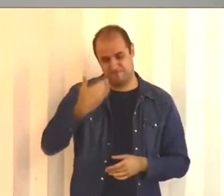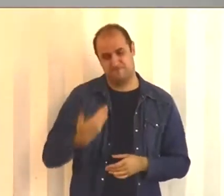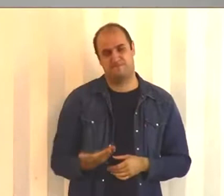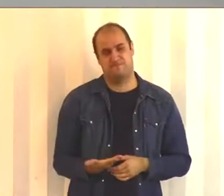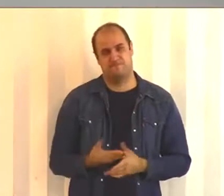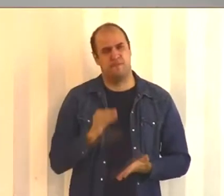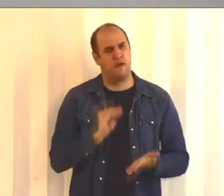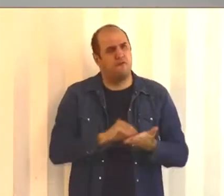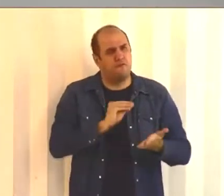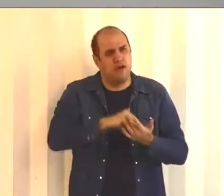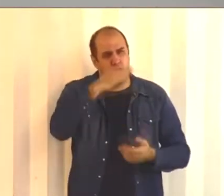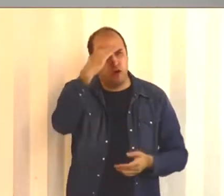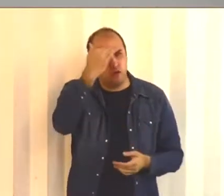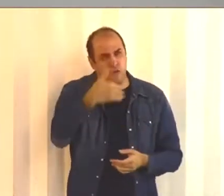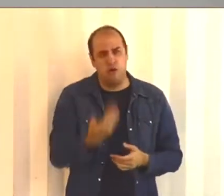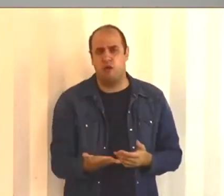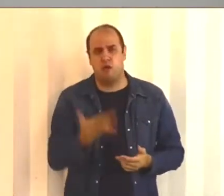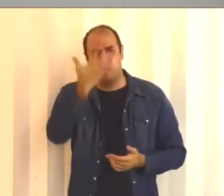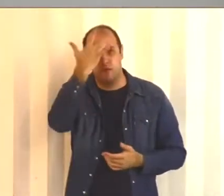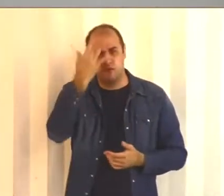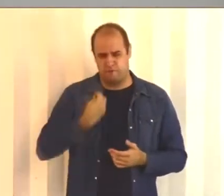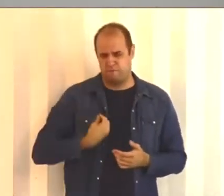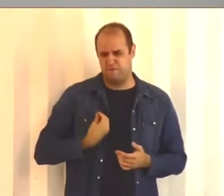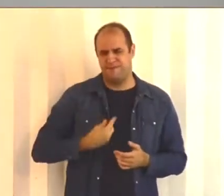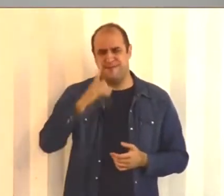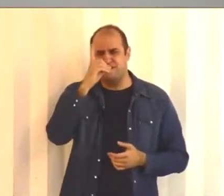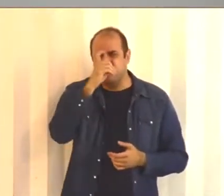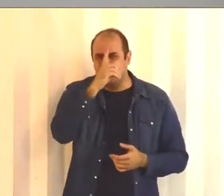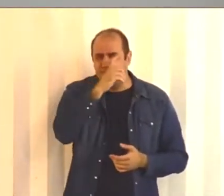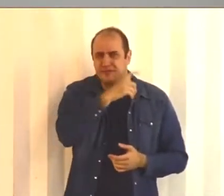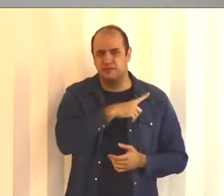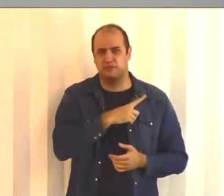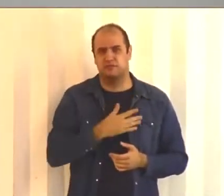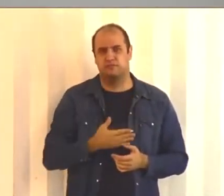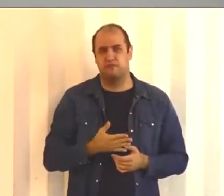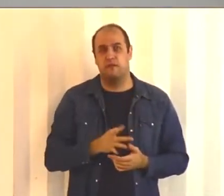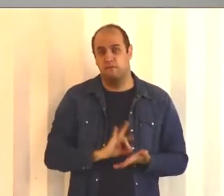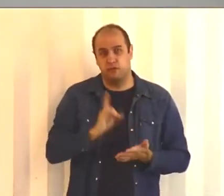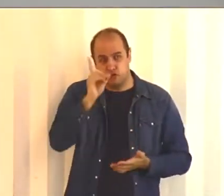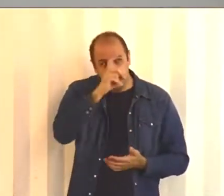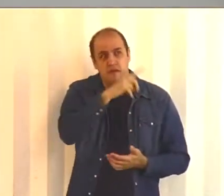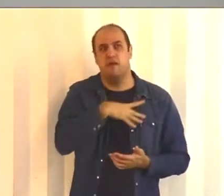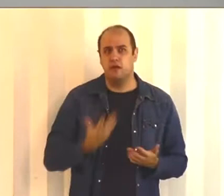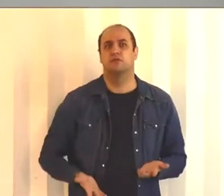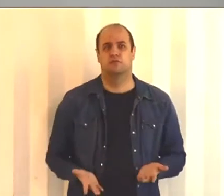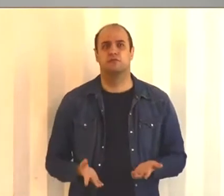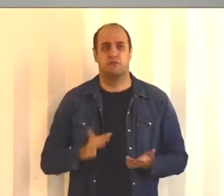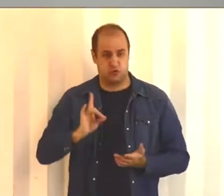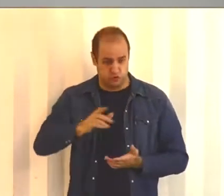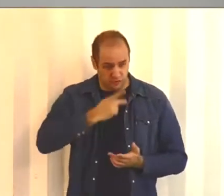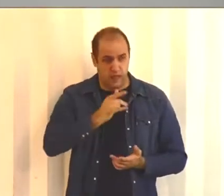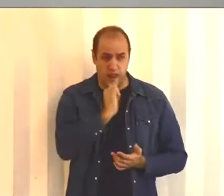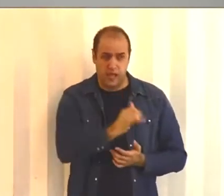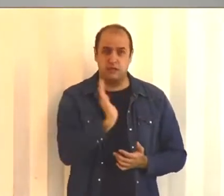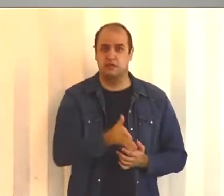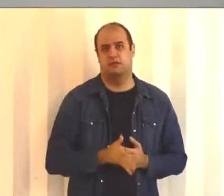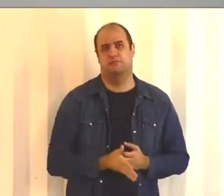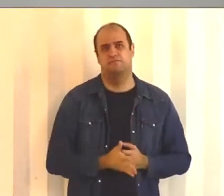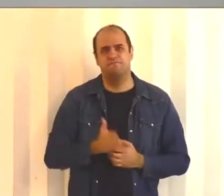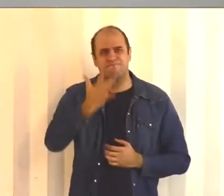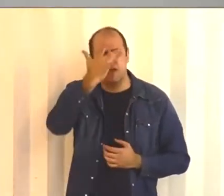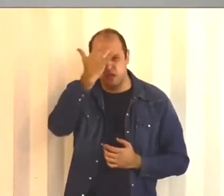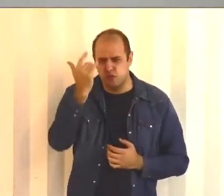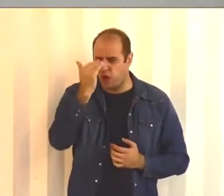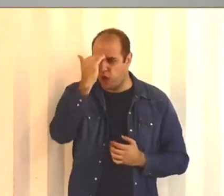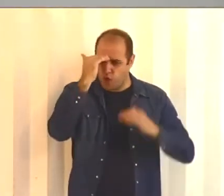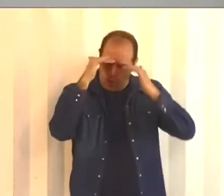não honra pai e mãe não tem vida fácil e nem deve ter. Deus não disse que teria. Deus disse que aqueles que